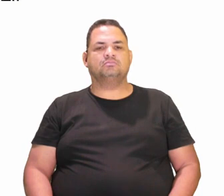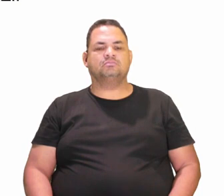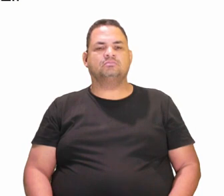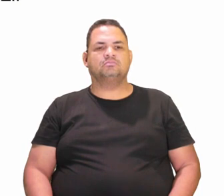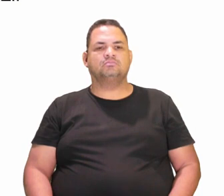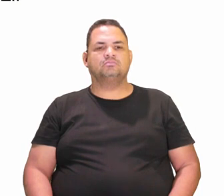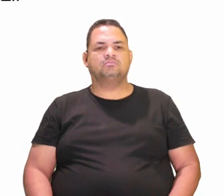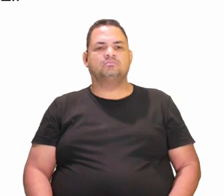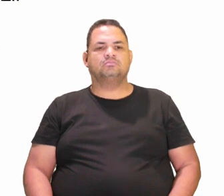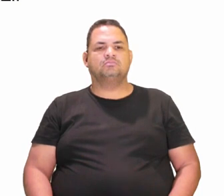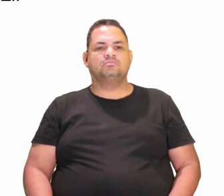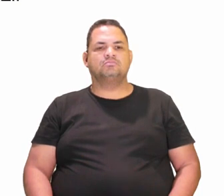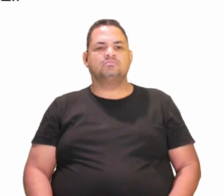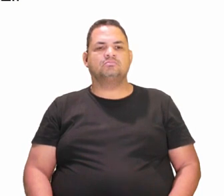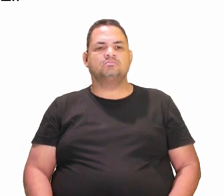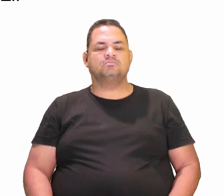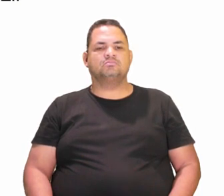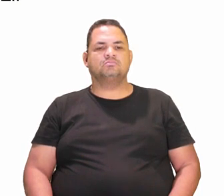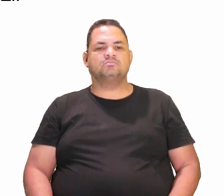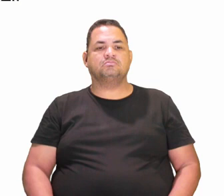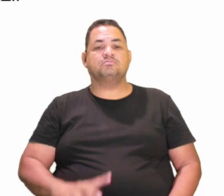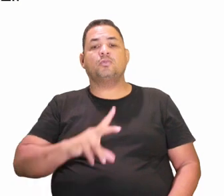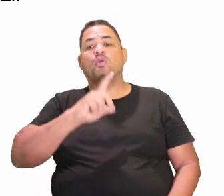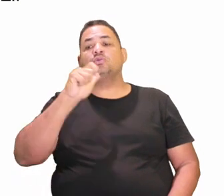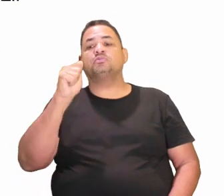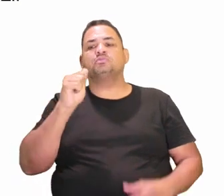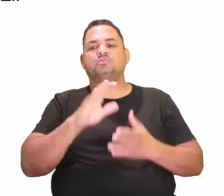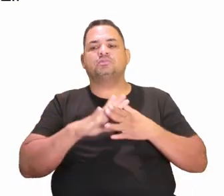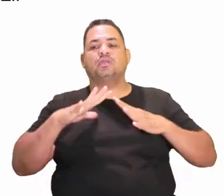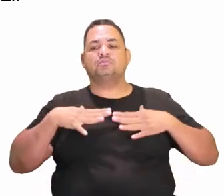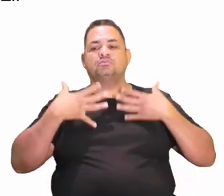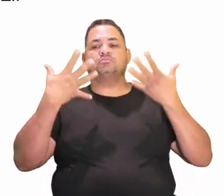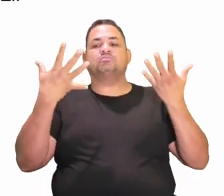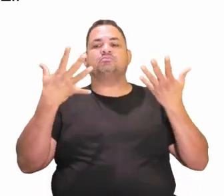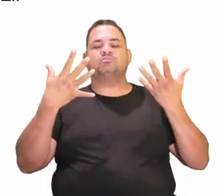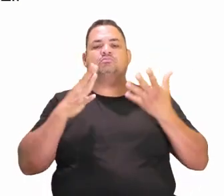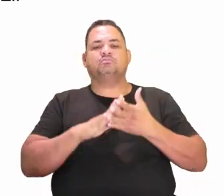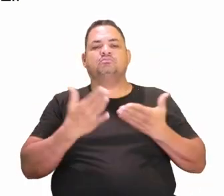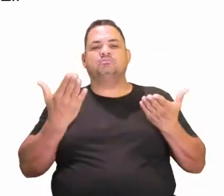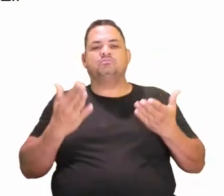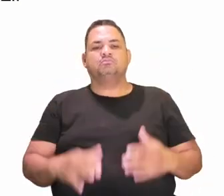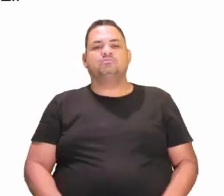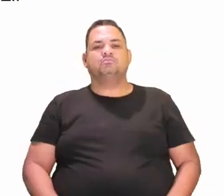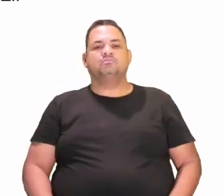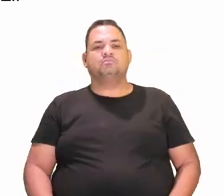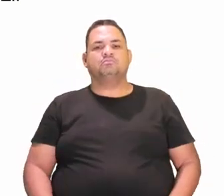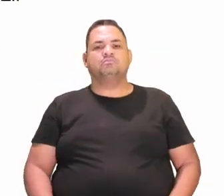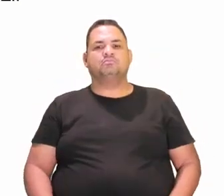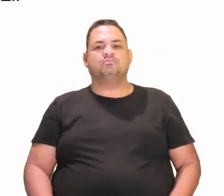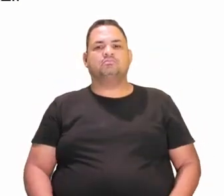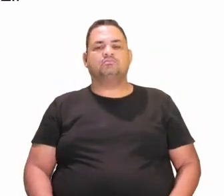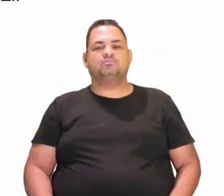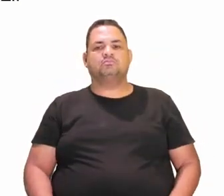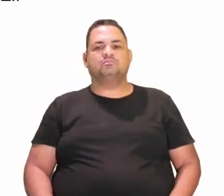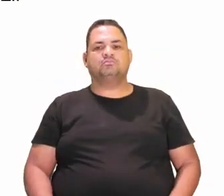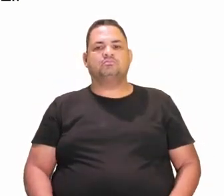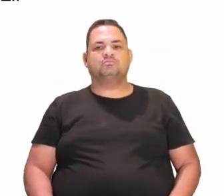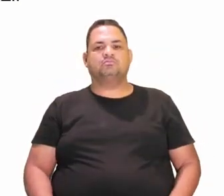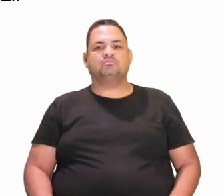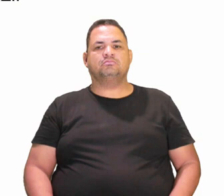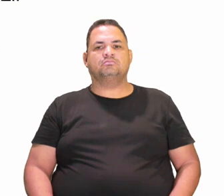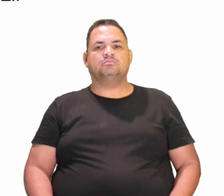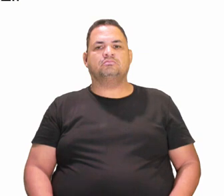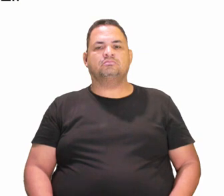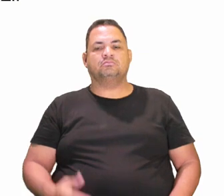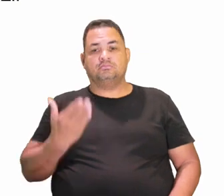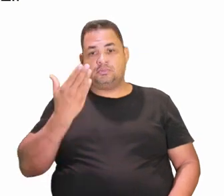olha só. Date. Que dia é comemorado, né? Qual é a data que é comemorada